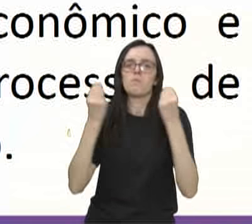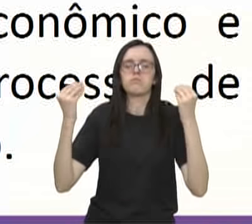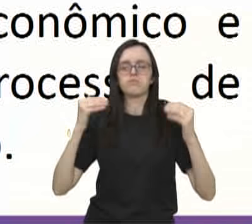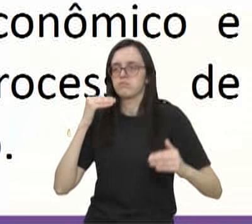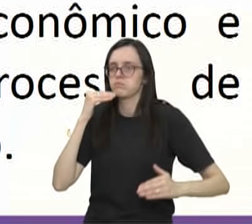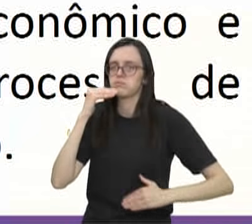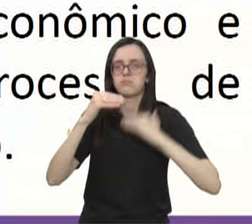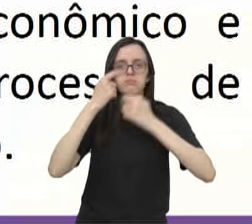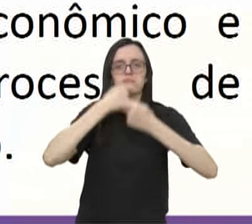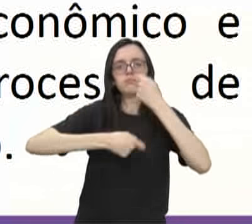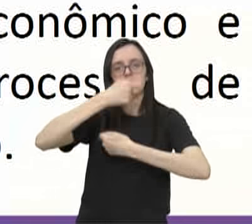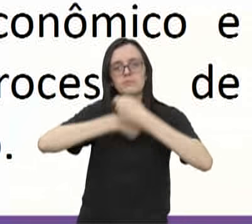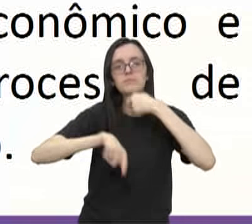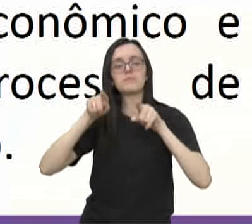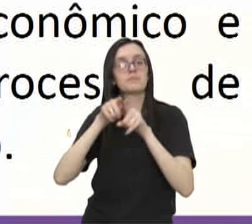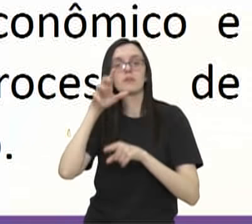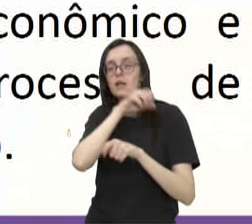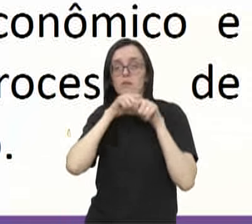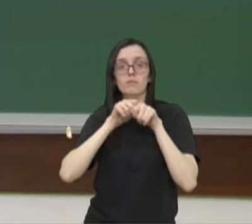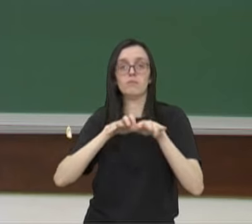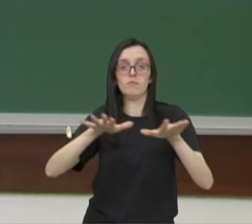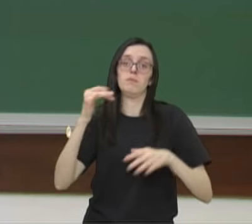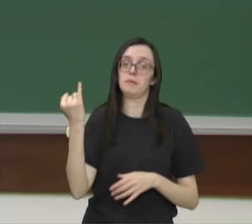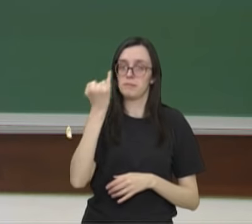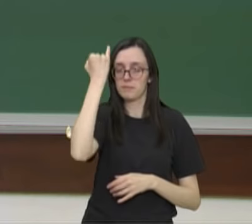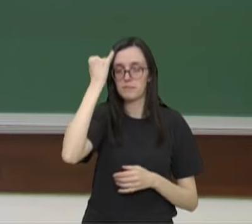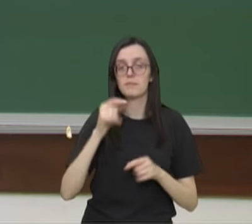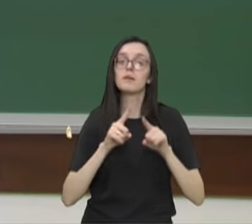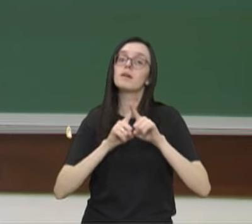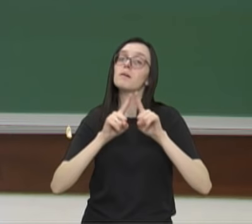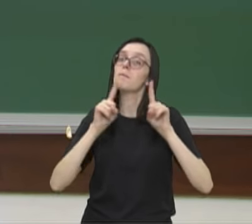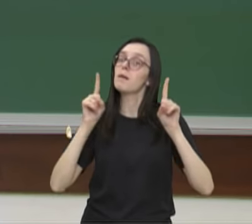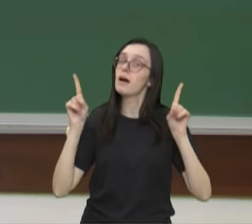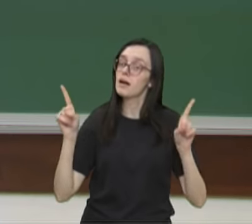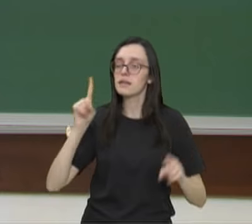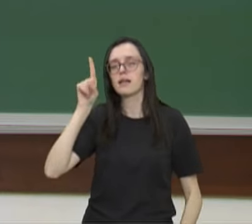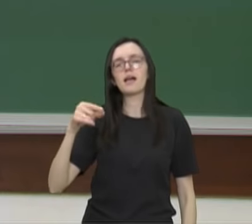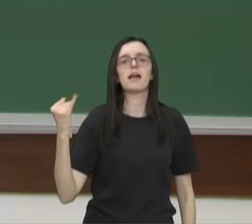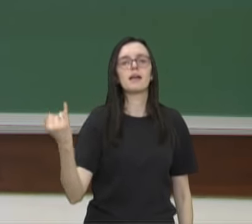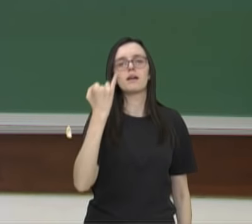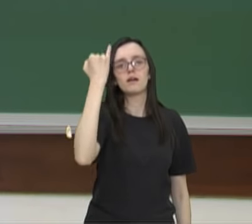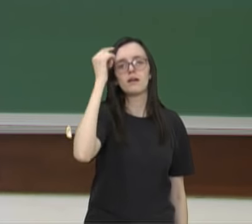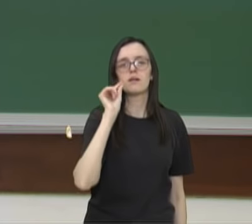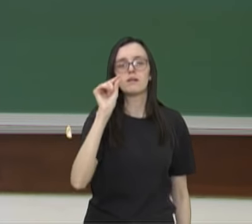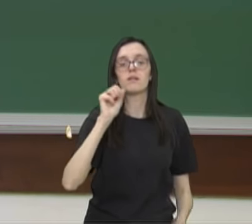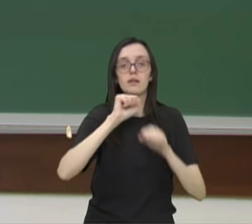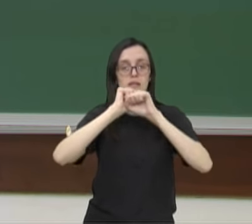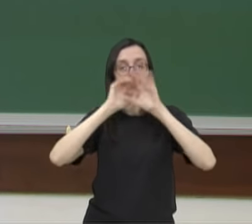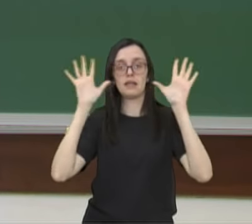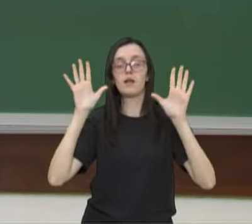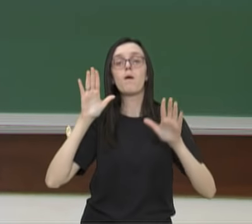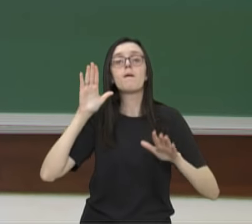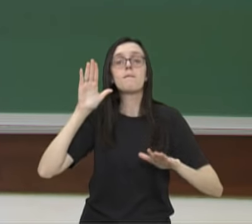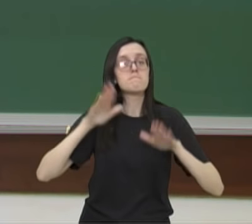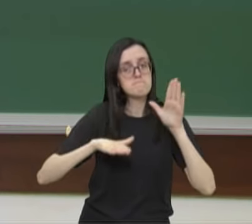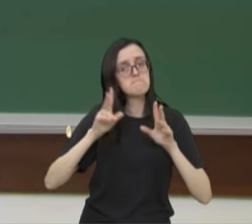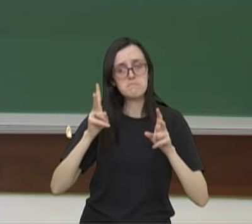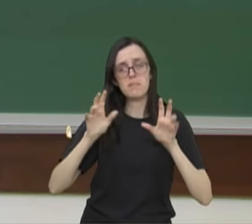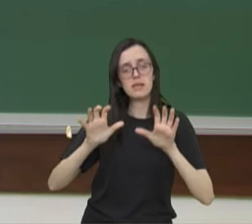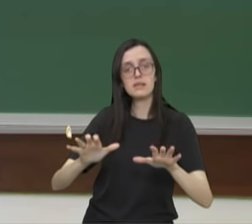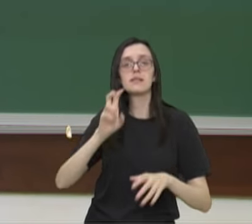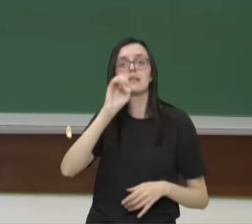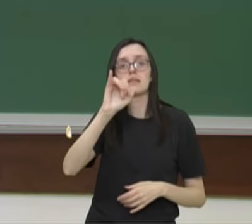crescimento econômico e um rápido processo de industrialização mas pessoal é muito importante esclarecer que mesmo